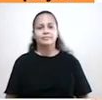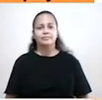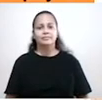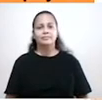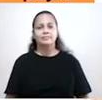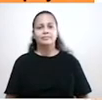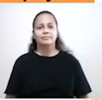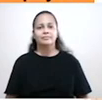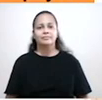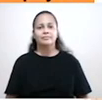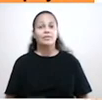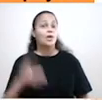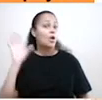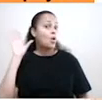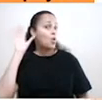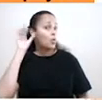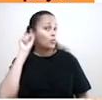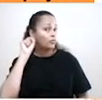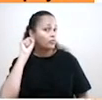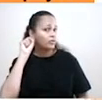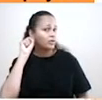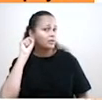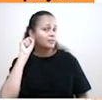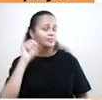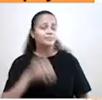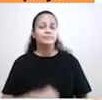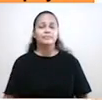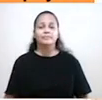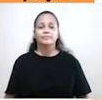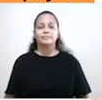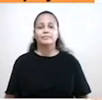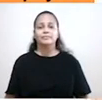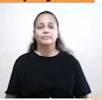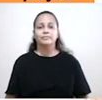learned. Listen, ouvir, escutar,